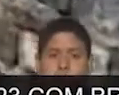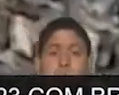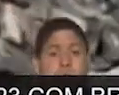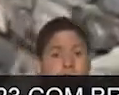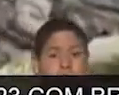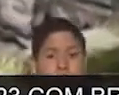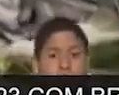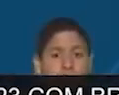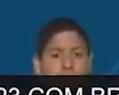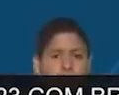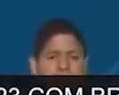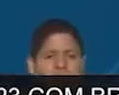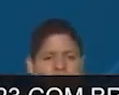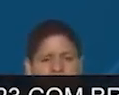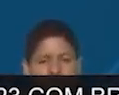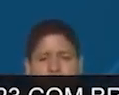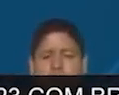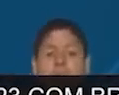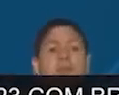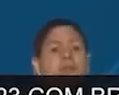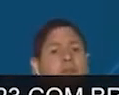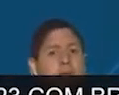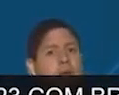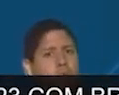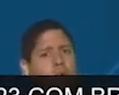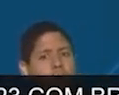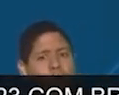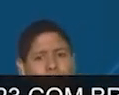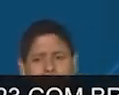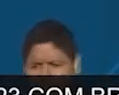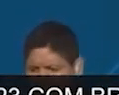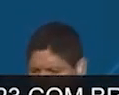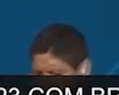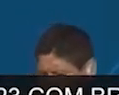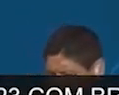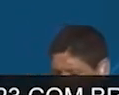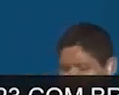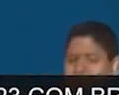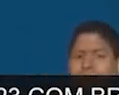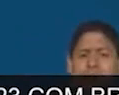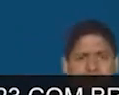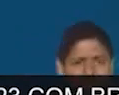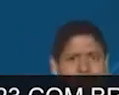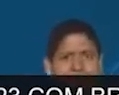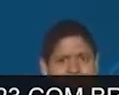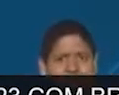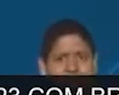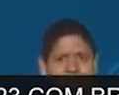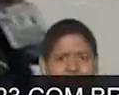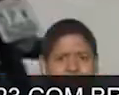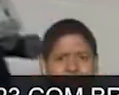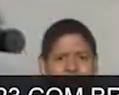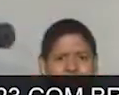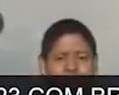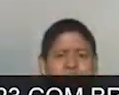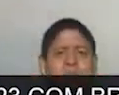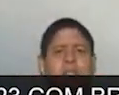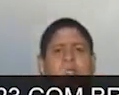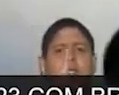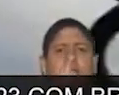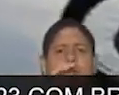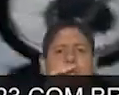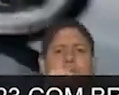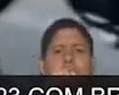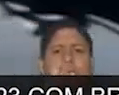ficou destruída. Esta outra rua também foi bastante danificada. Como que vai sair com o carro? Em